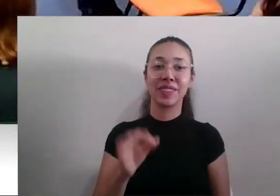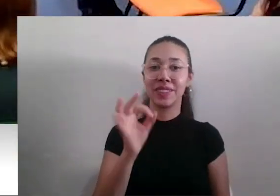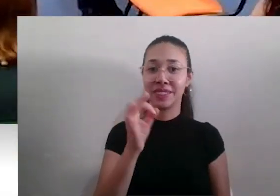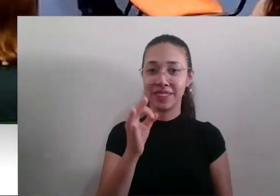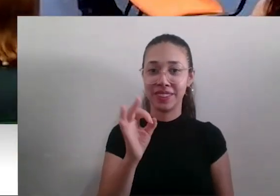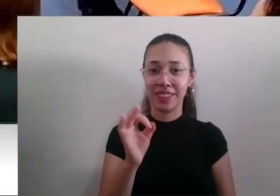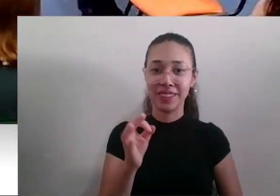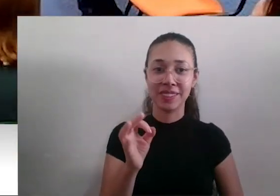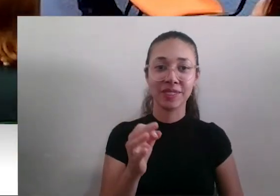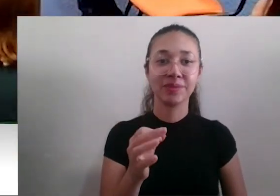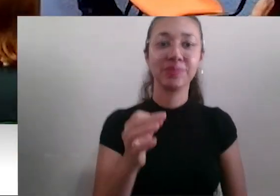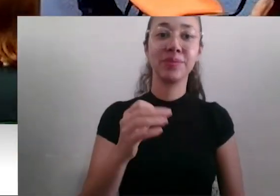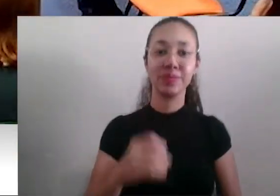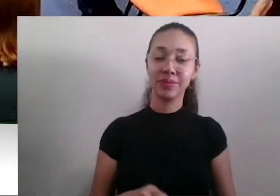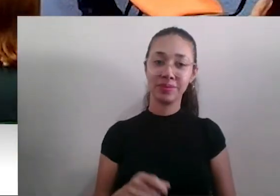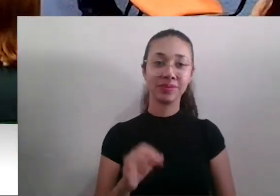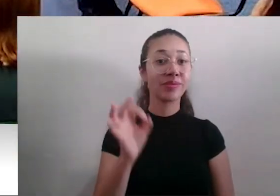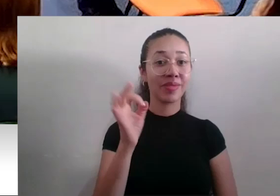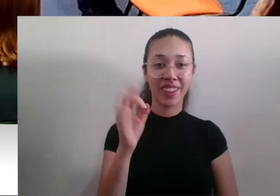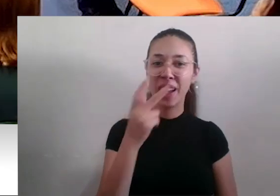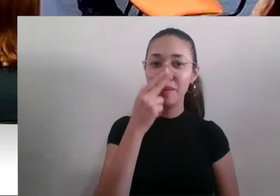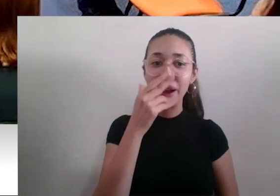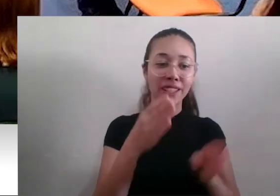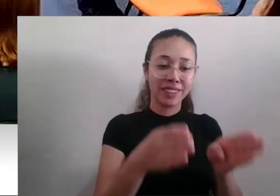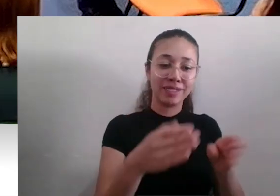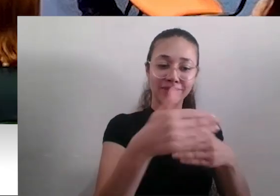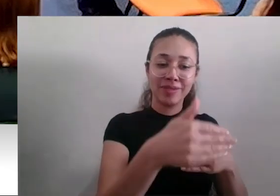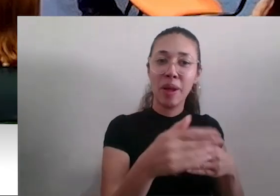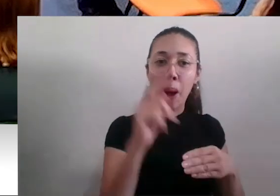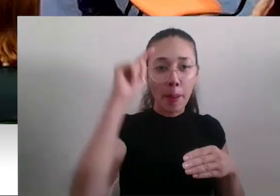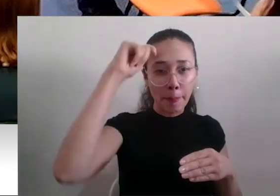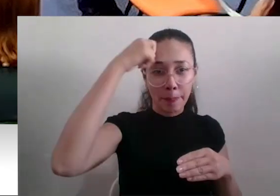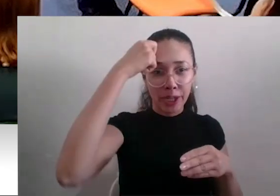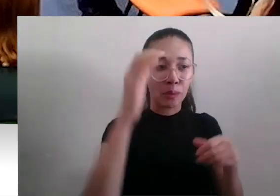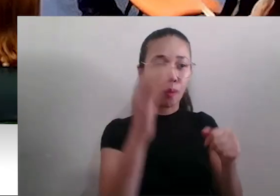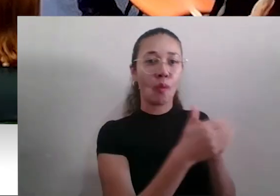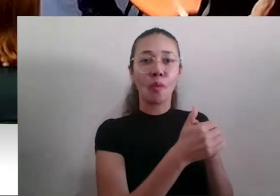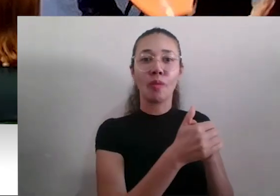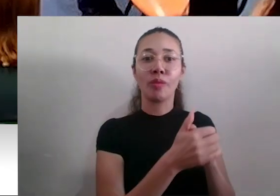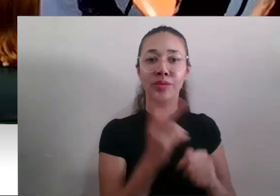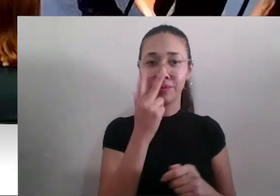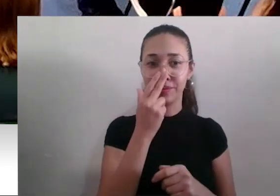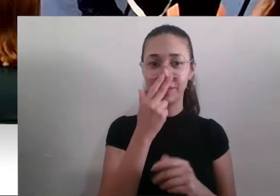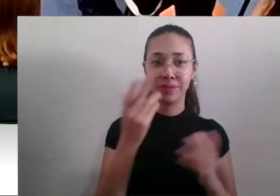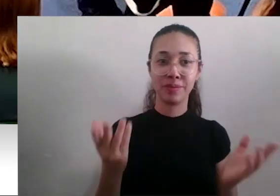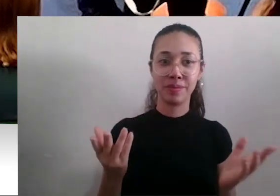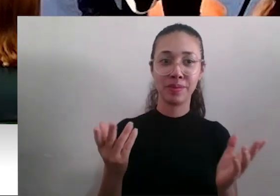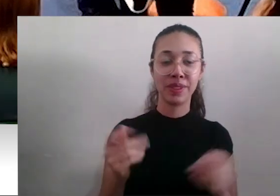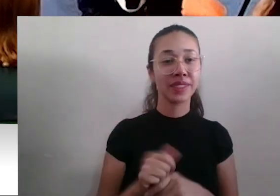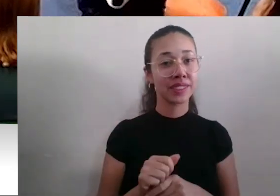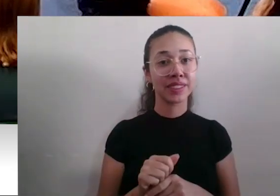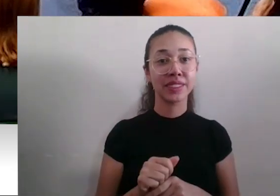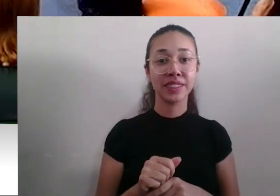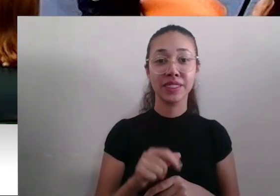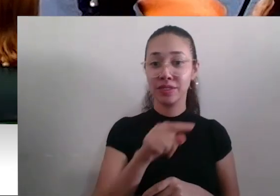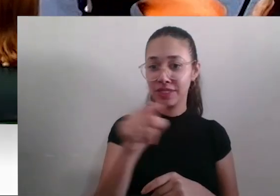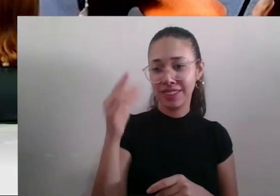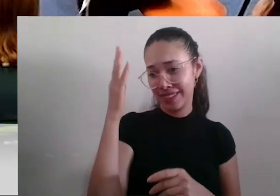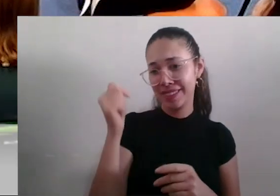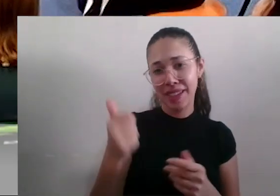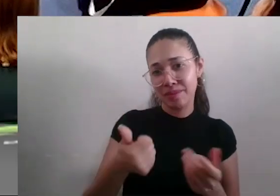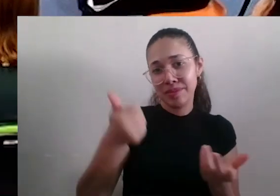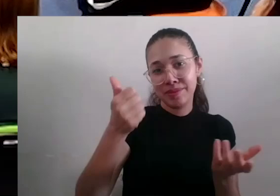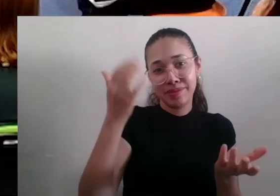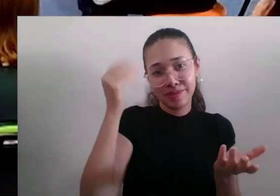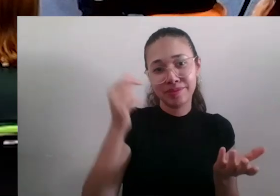tá é é uma caixa preta eh eh vocês vocês sabem disso melhor do que eu é uma